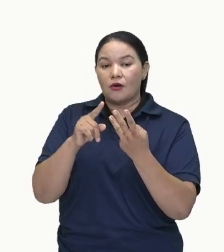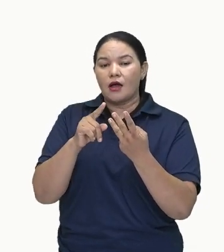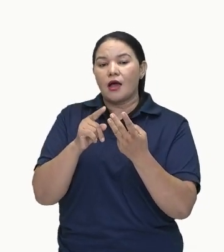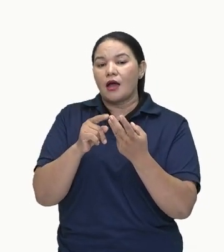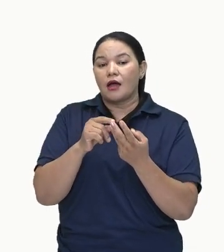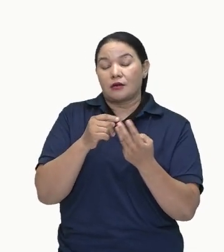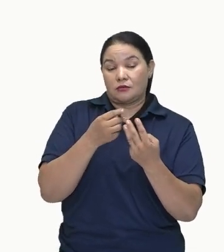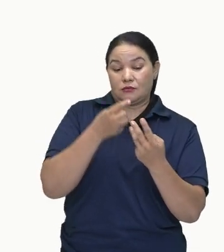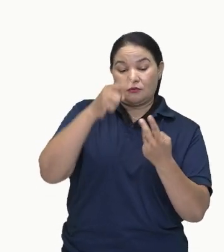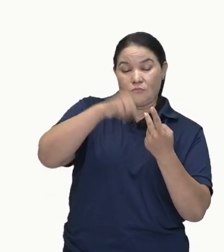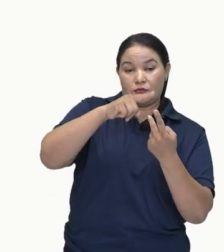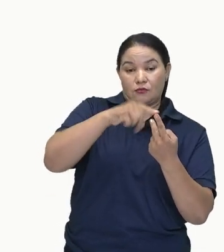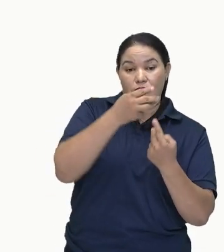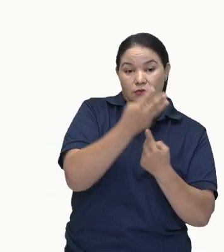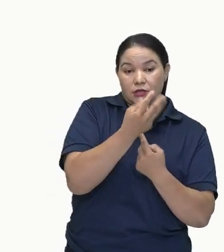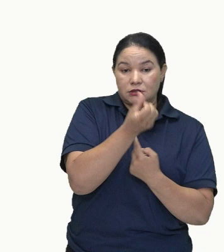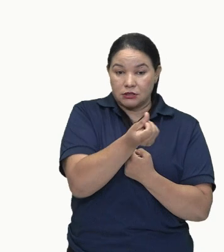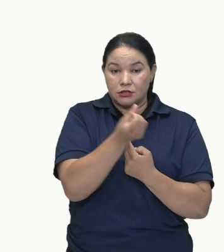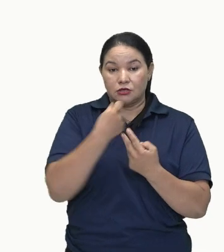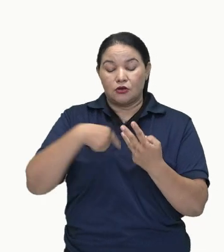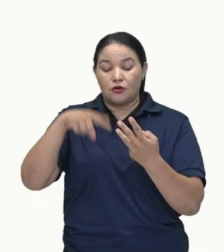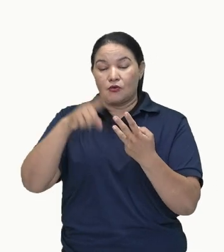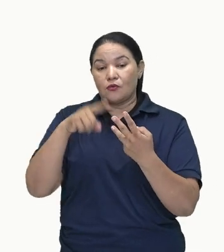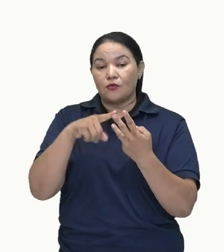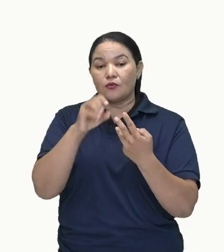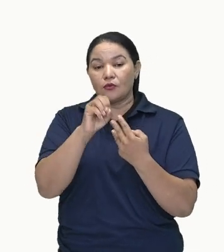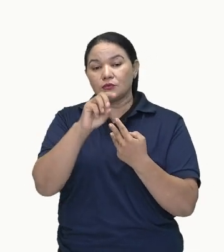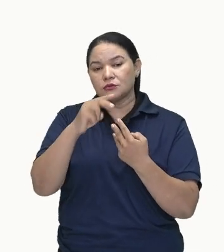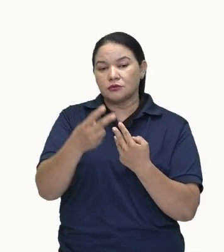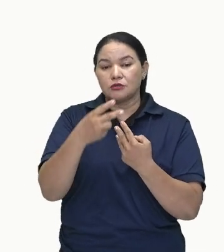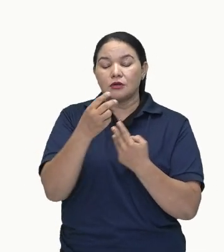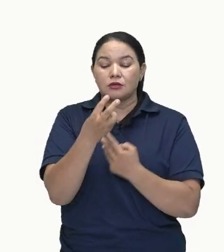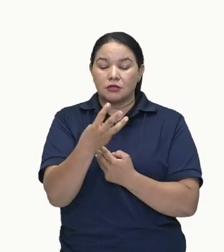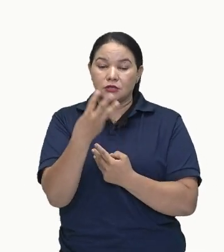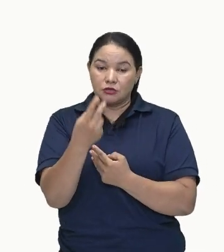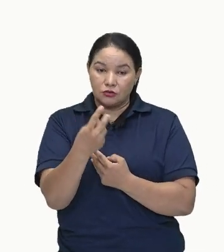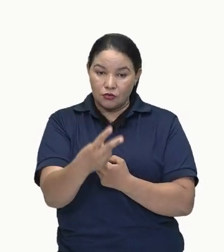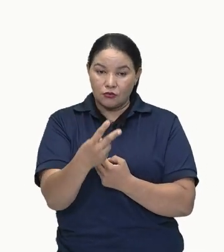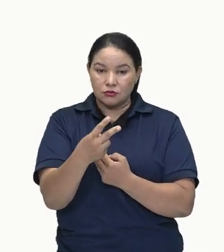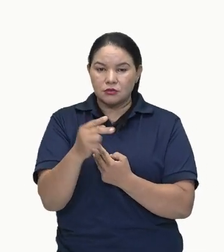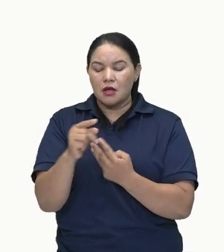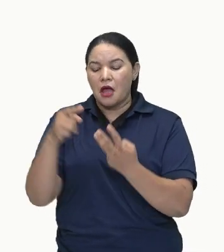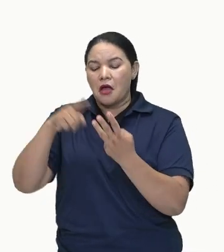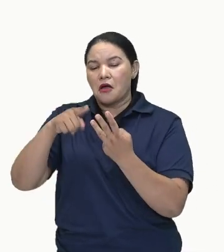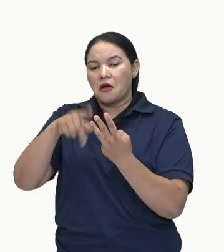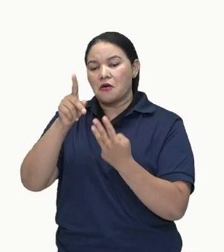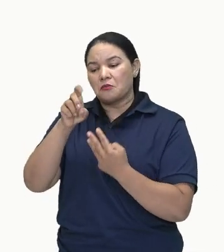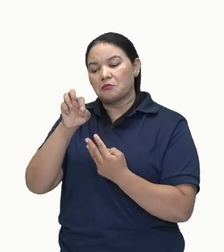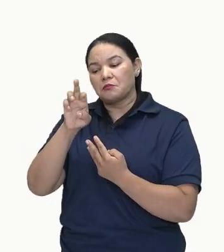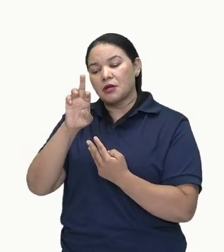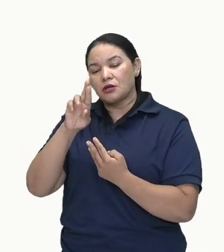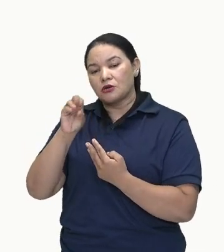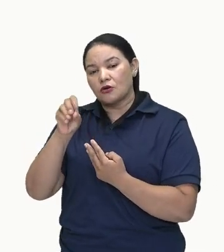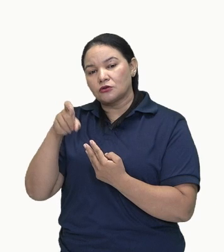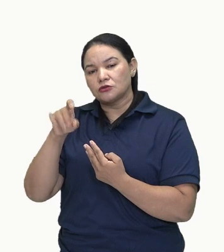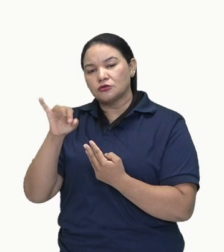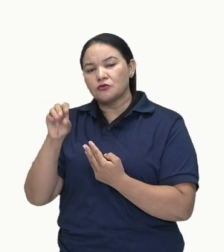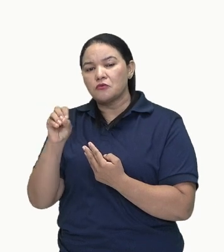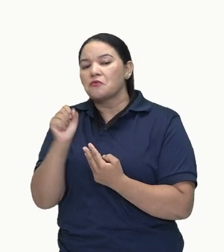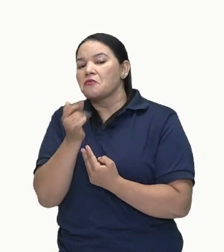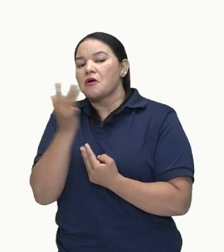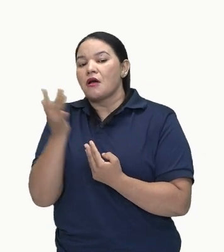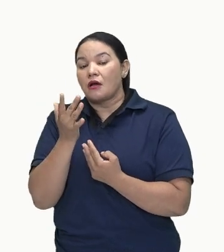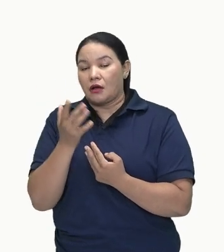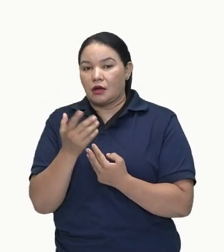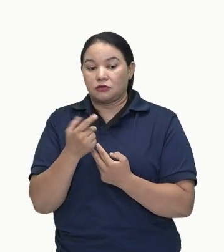46 gramas, o oxigênio 32 gramas. E qual é a massa do peróxido de sódio? É só eu somar, ó, 46